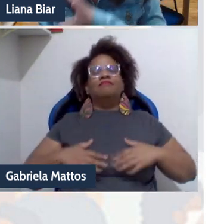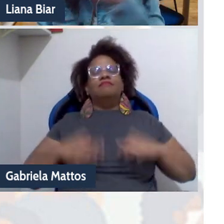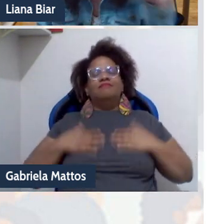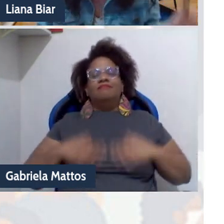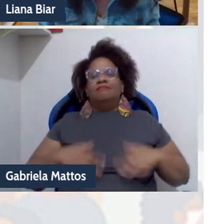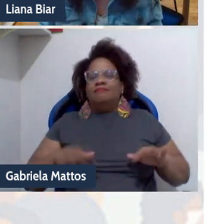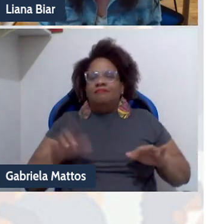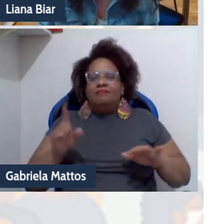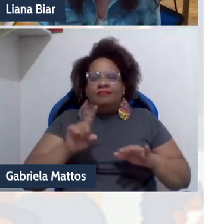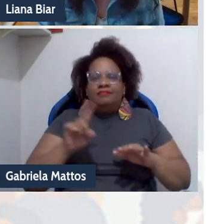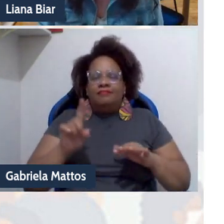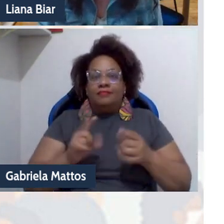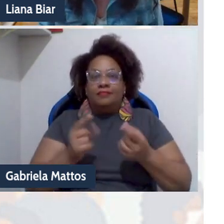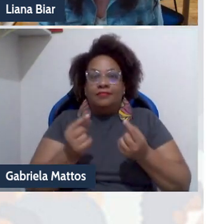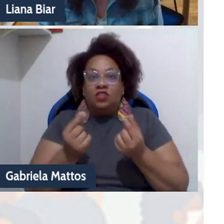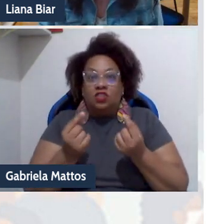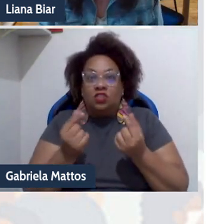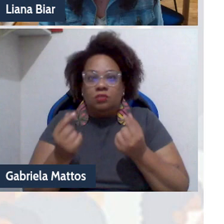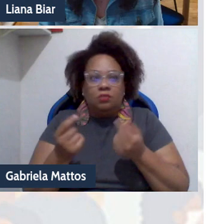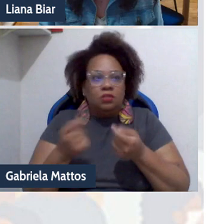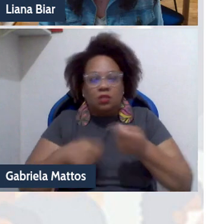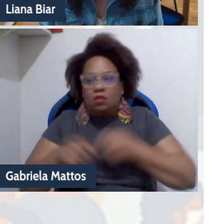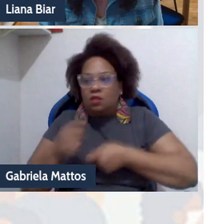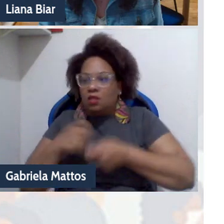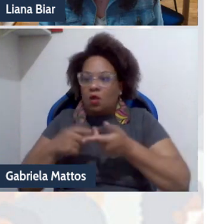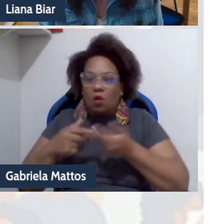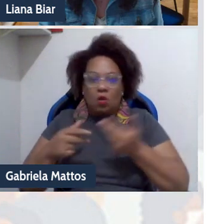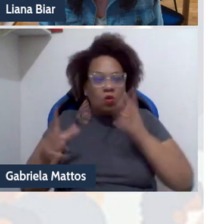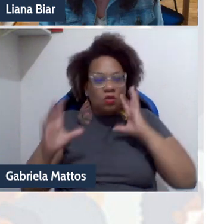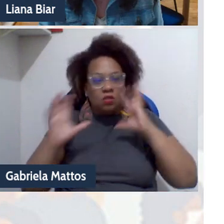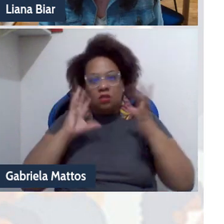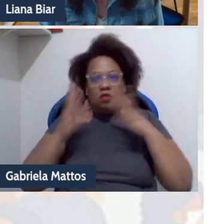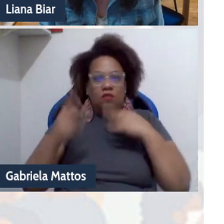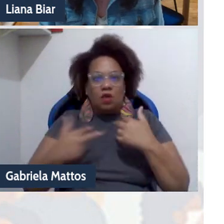dimensão econômica passa a ocupar a vida toda.